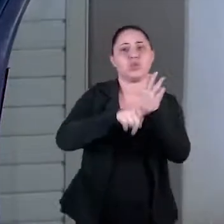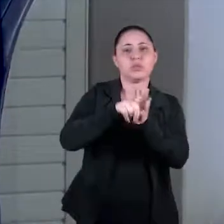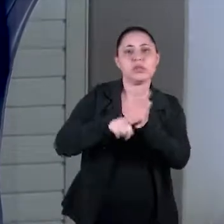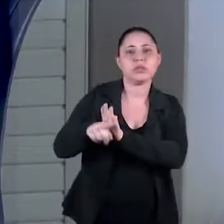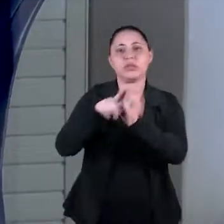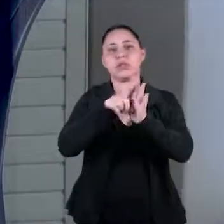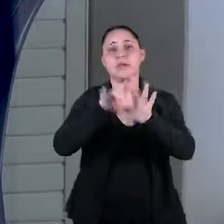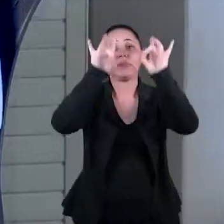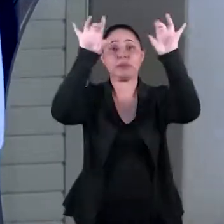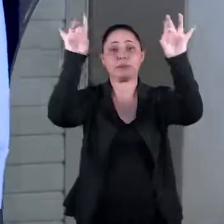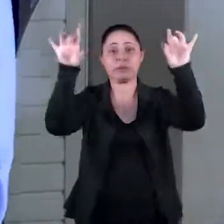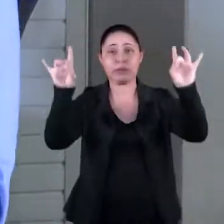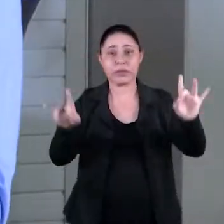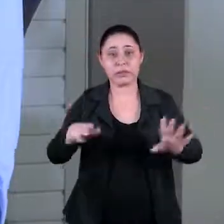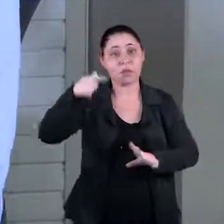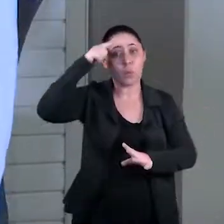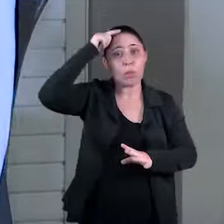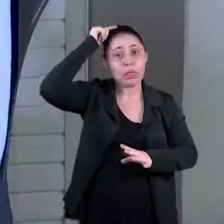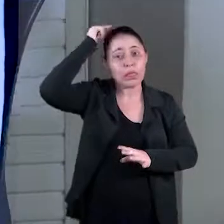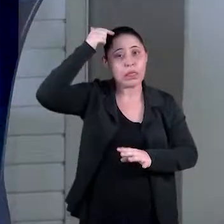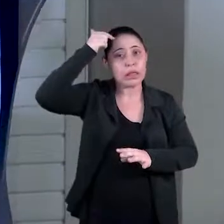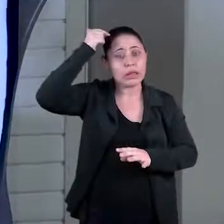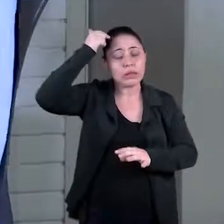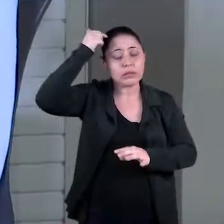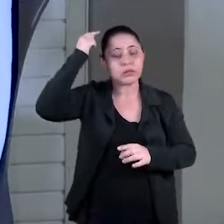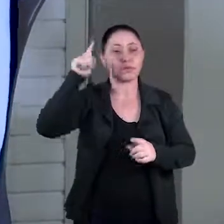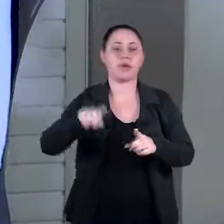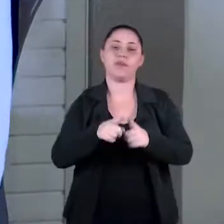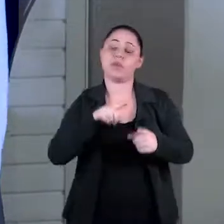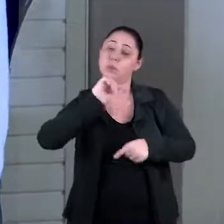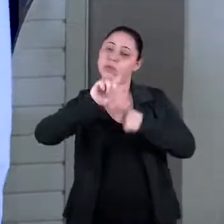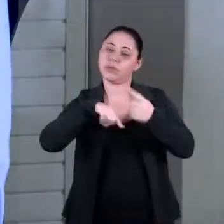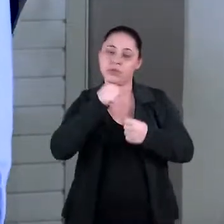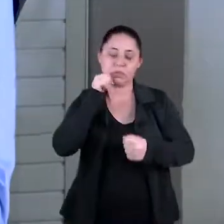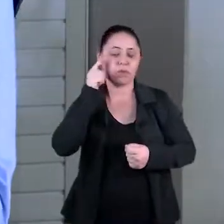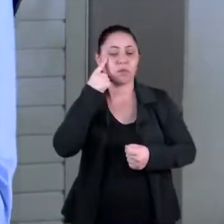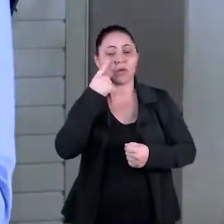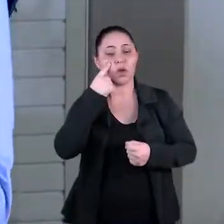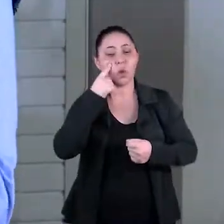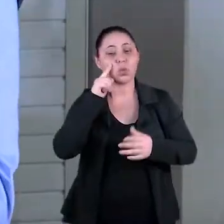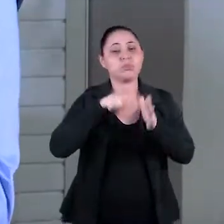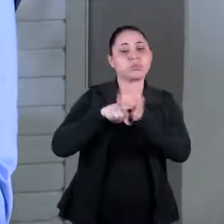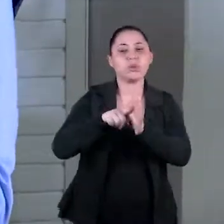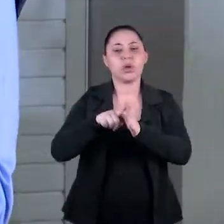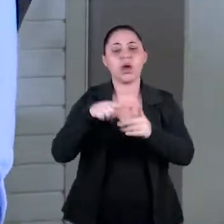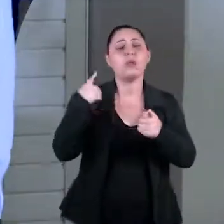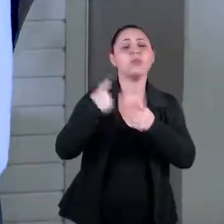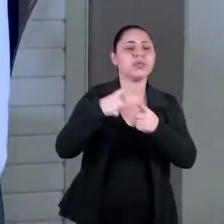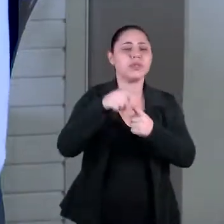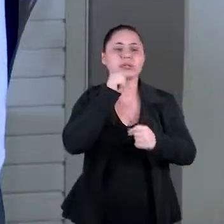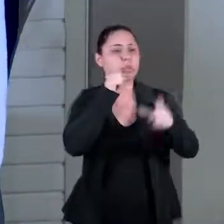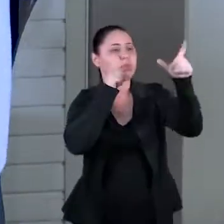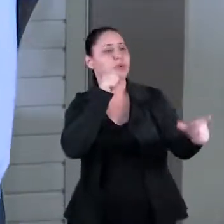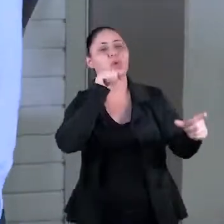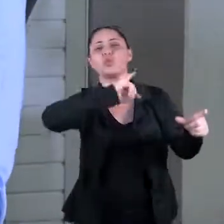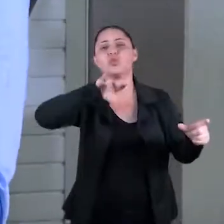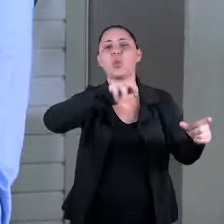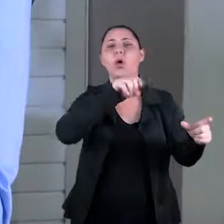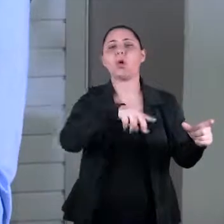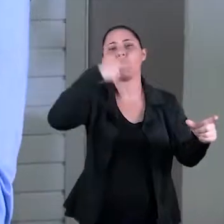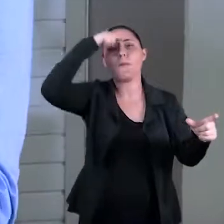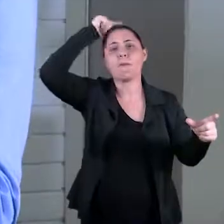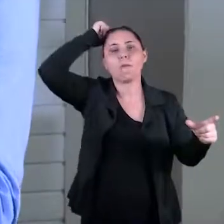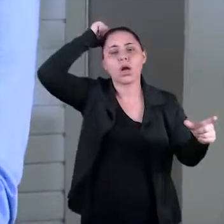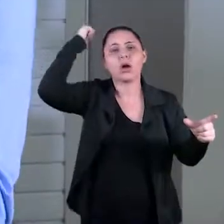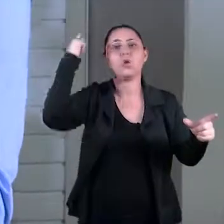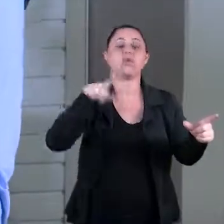causa de cabelo do João é calvície. Então a partir daí a gente vai definir o tratamento para ele. Mas primeiramente é definir a causa. O